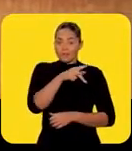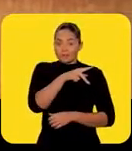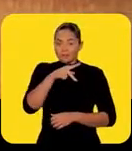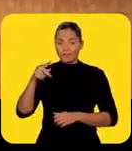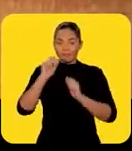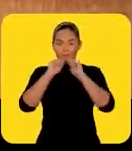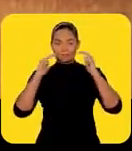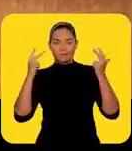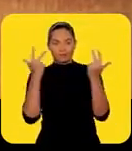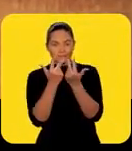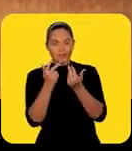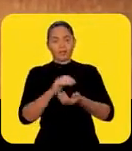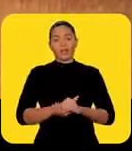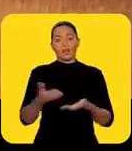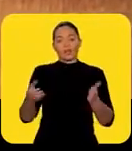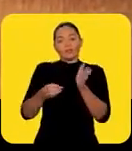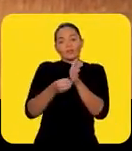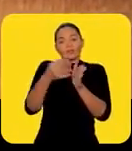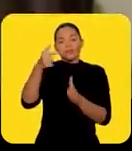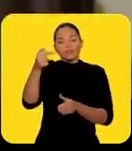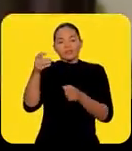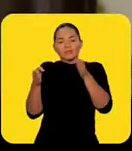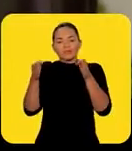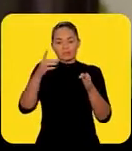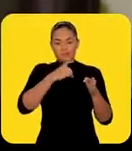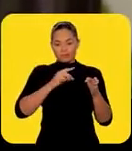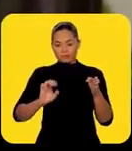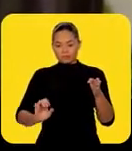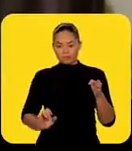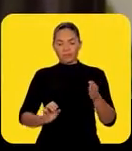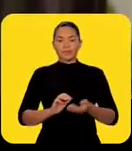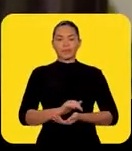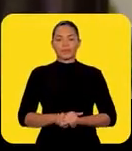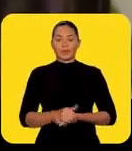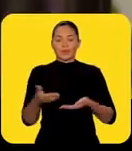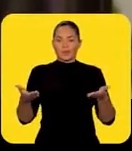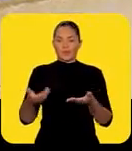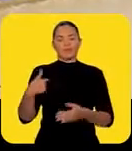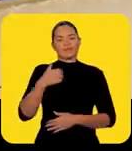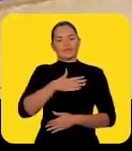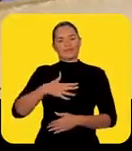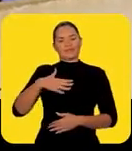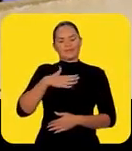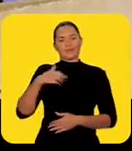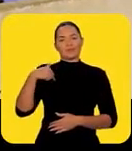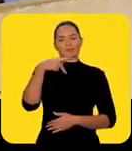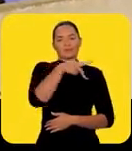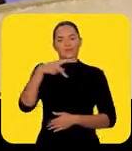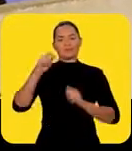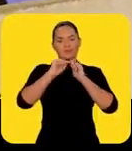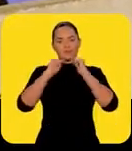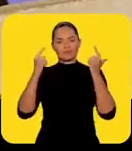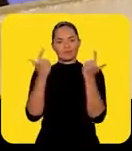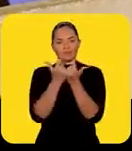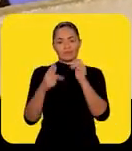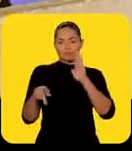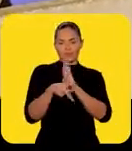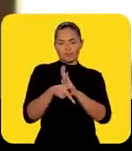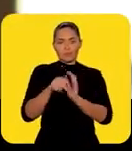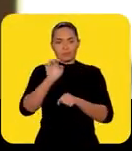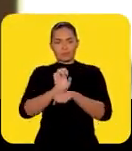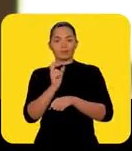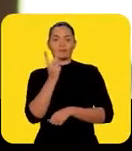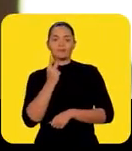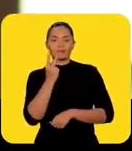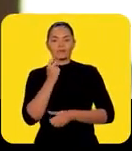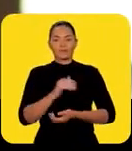de Vereadores. Estou no meu 7º mandato de deputado estadual. E hoje, com muita honra, presido a Assembleia Legislativa do Ceará.